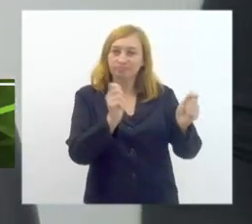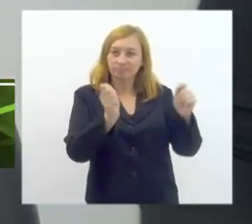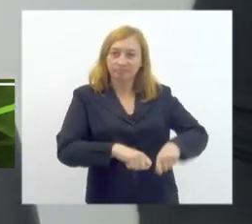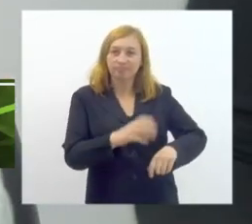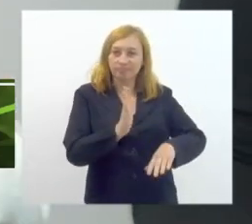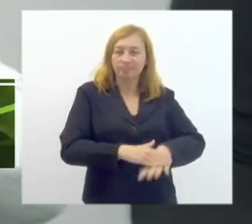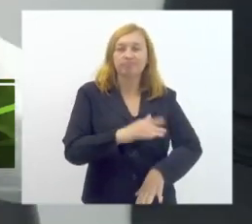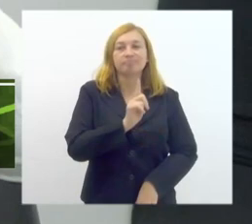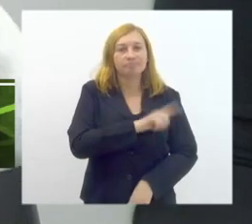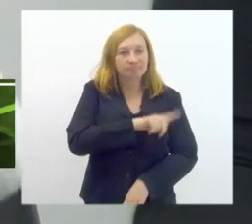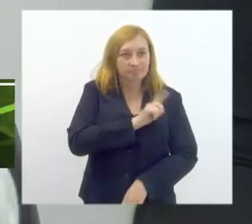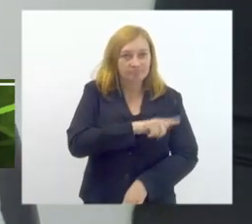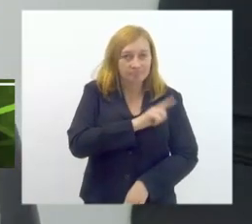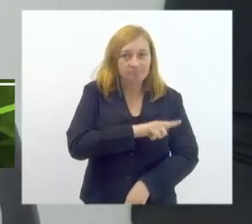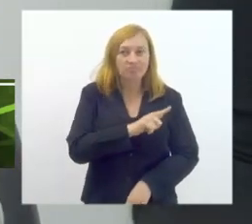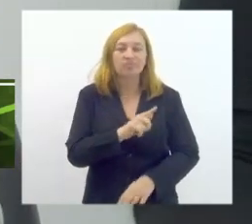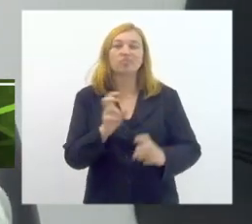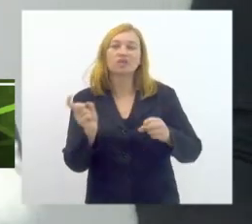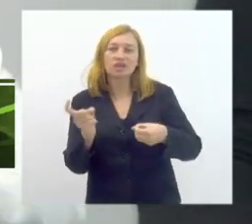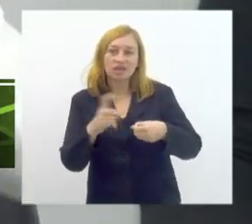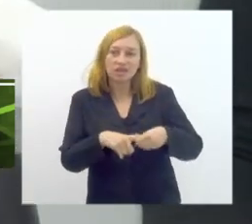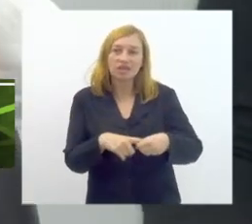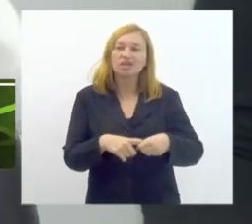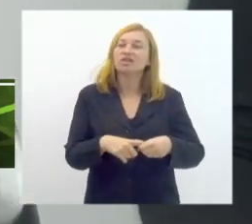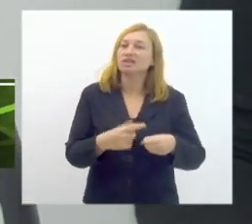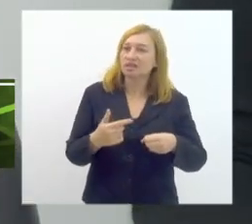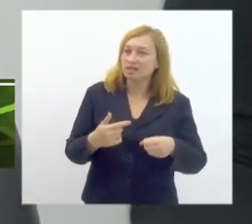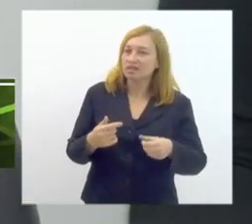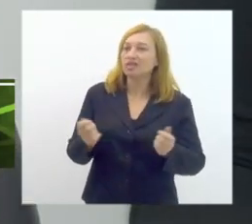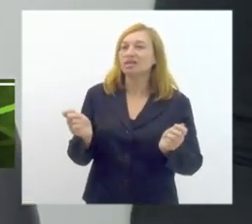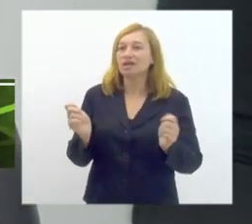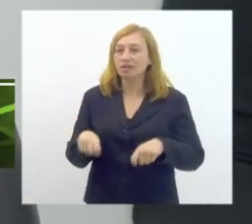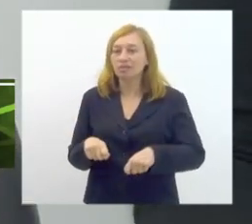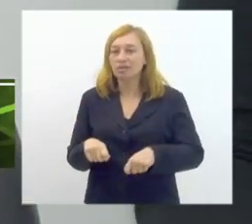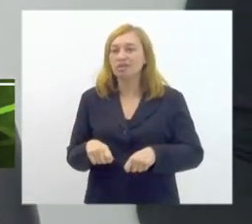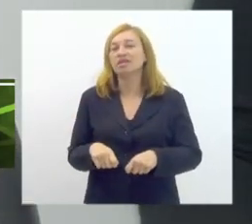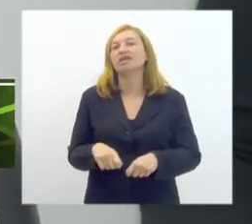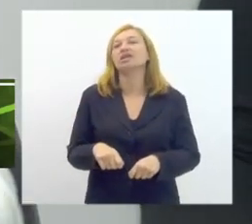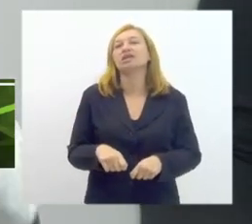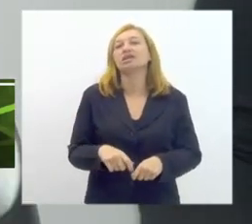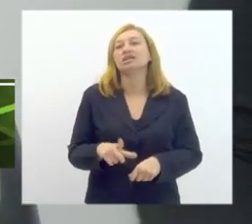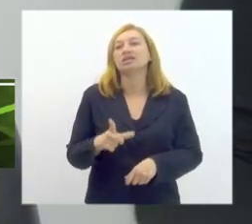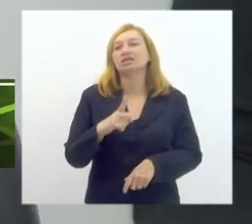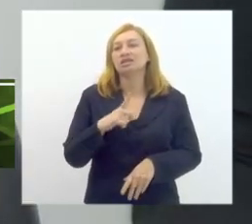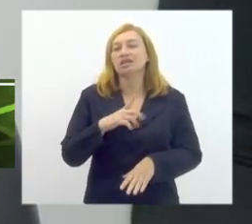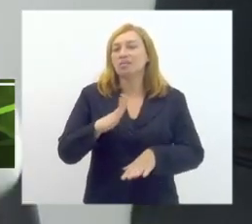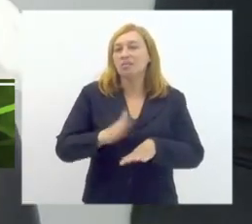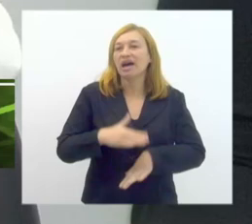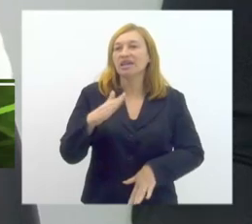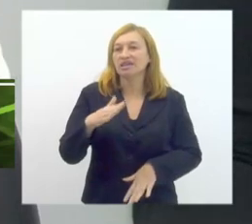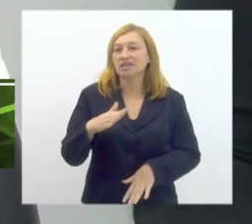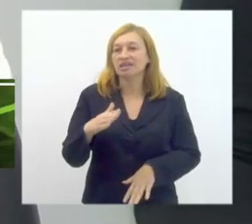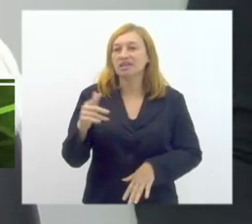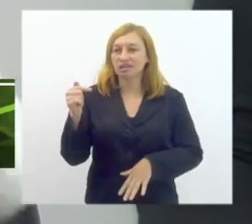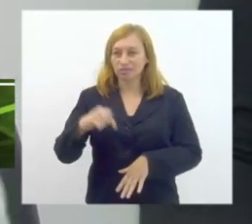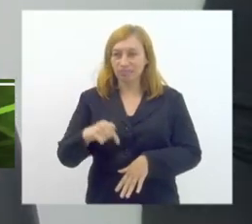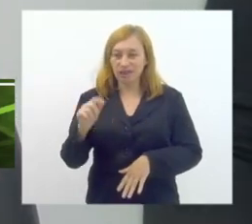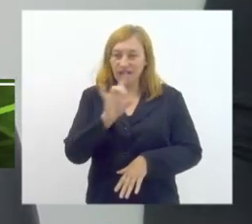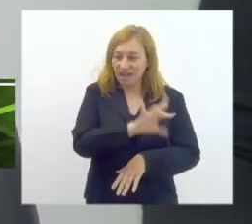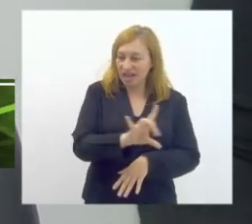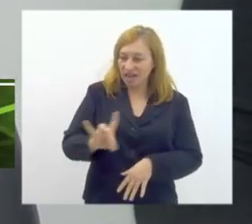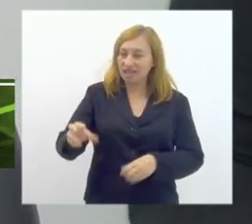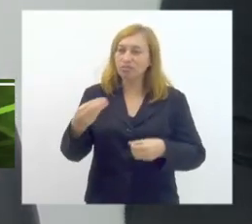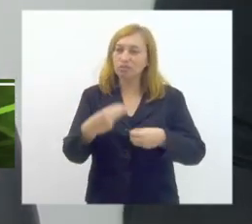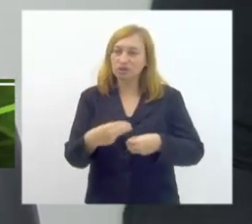de consórcio. Isso é empregabilidade, isso é capacidade de trazer muito mais para cada município